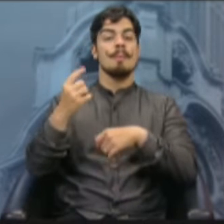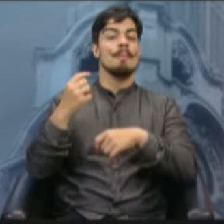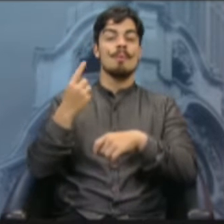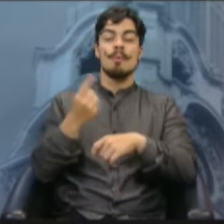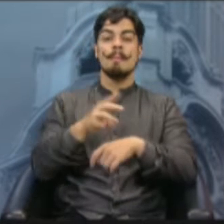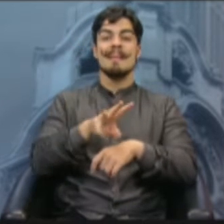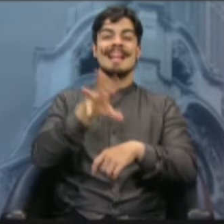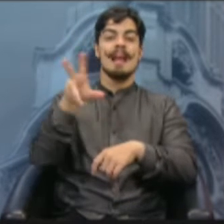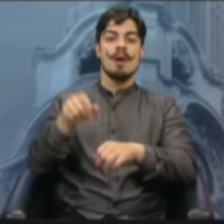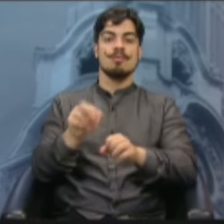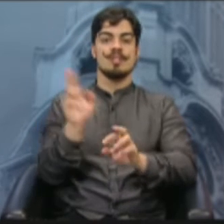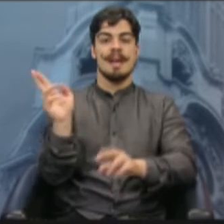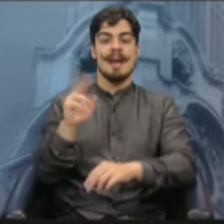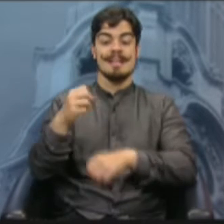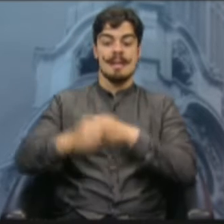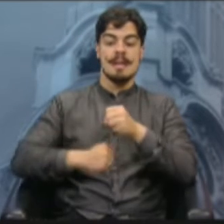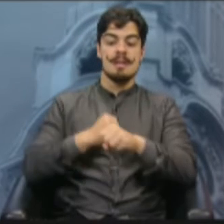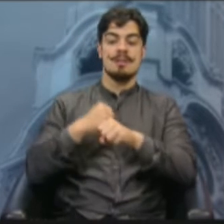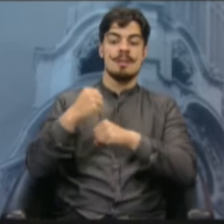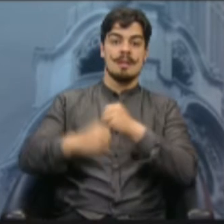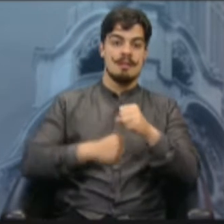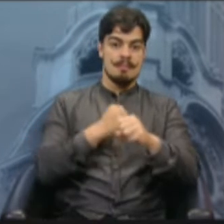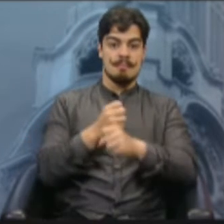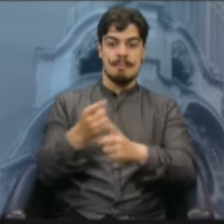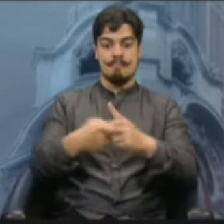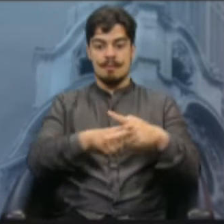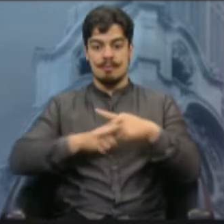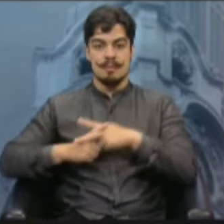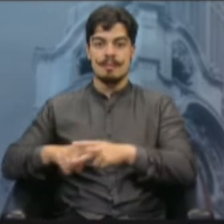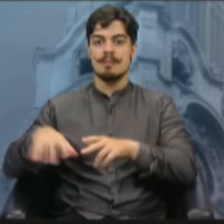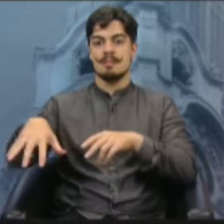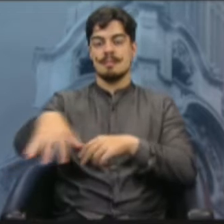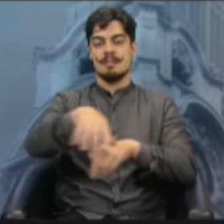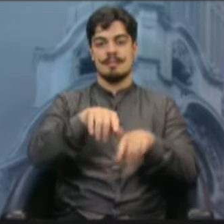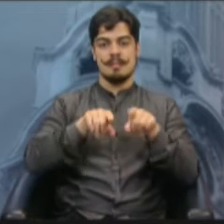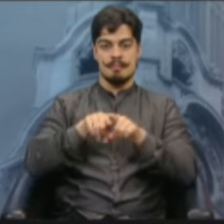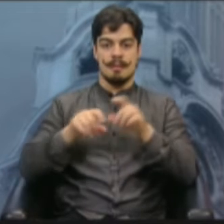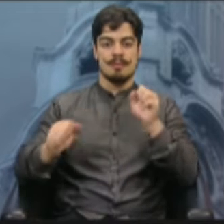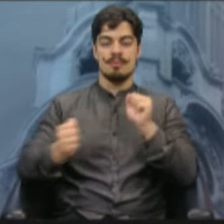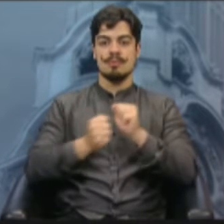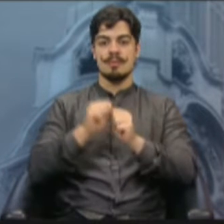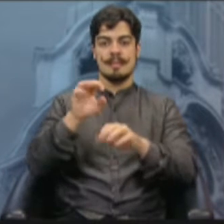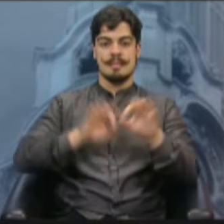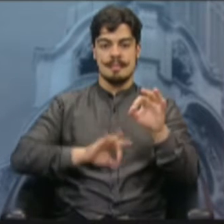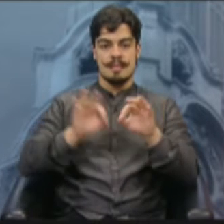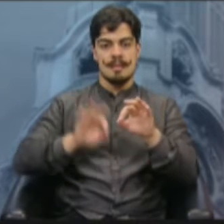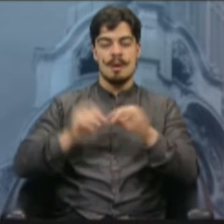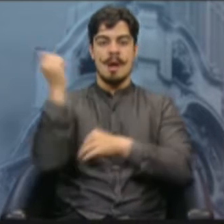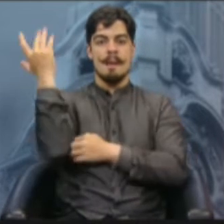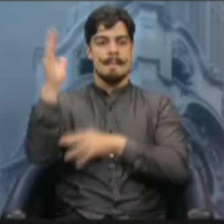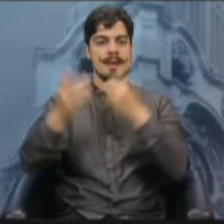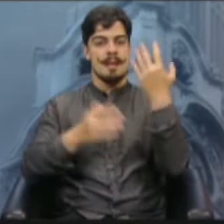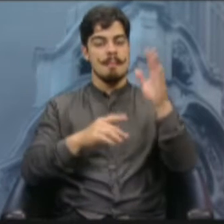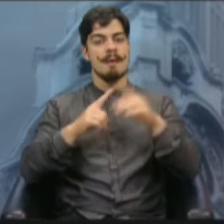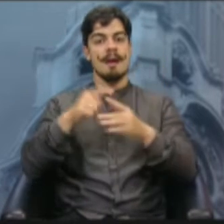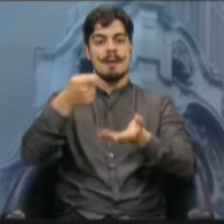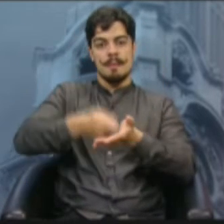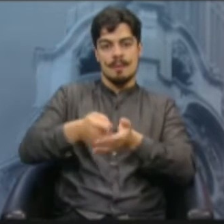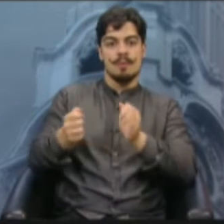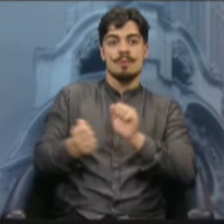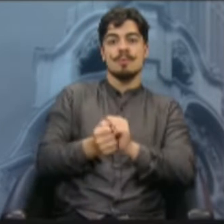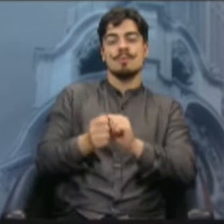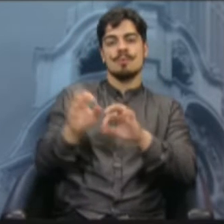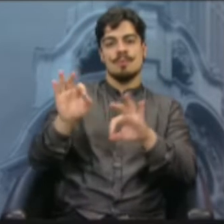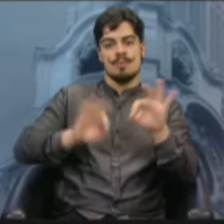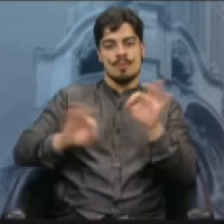espaço. Todavia, existem ações em conformidade com a legislação ambiental mais do que suficientes para forçar com que o Grêmio ajuste sua postura